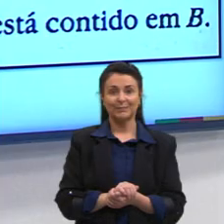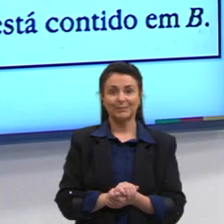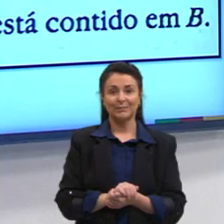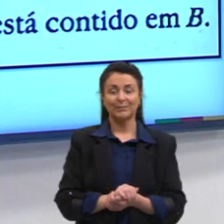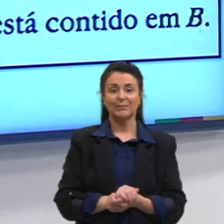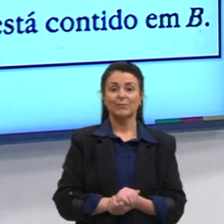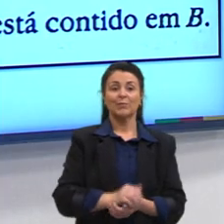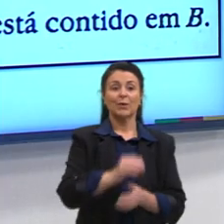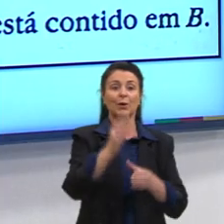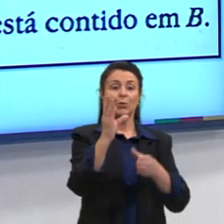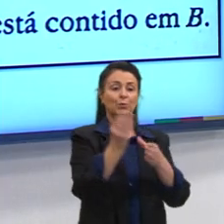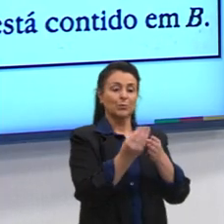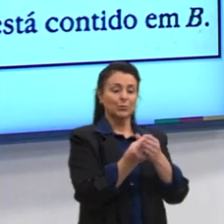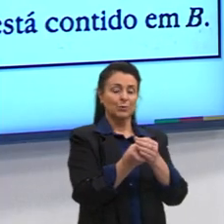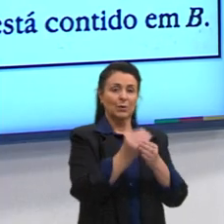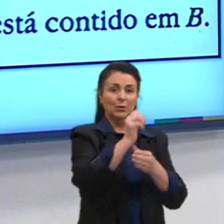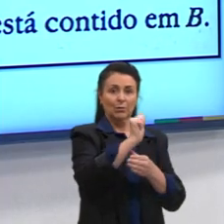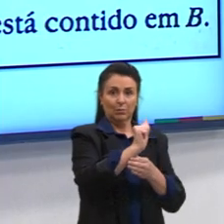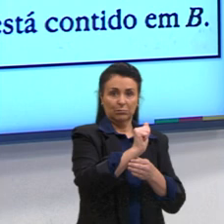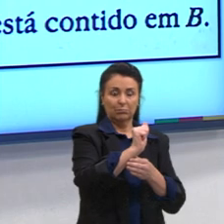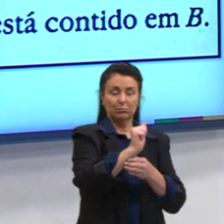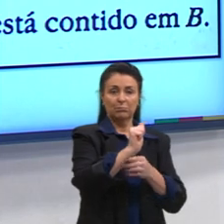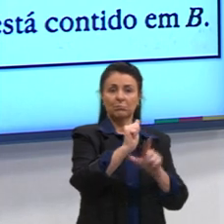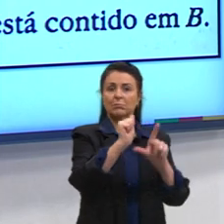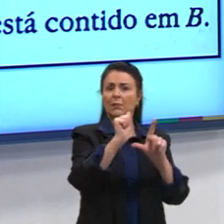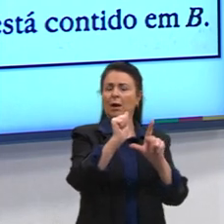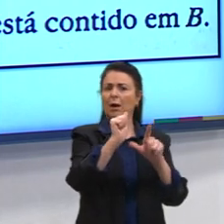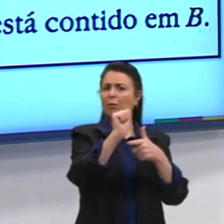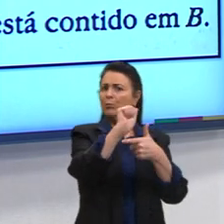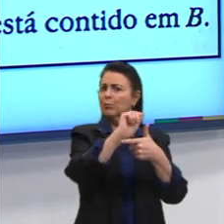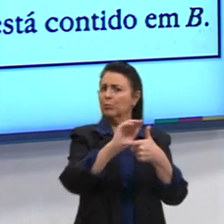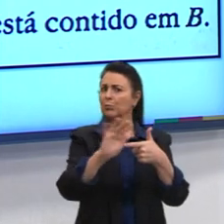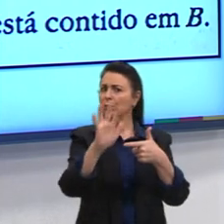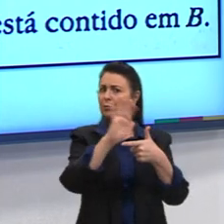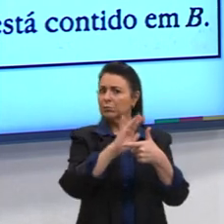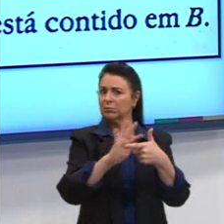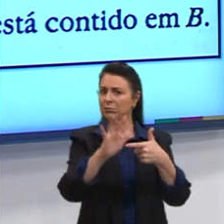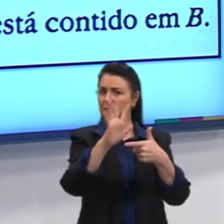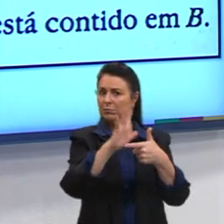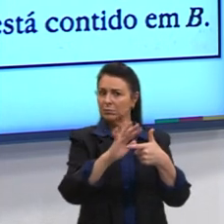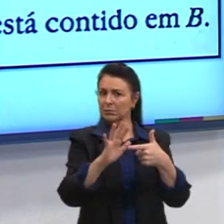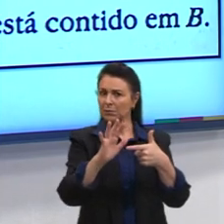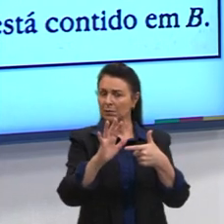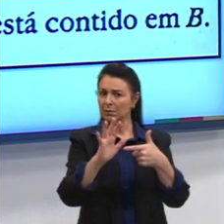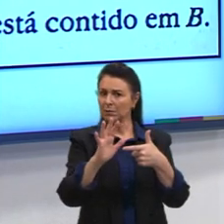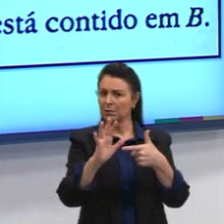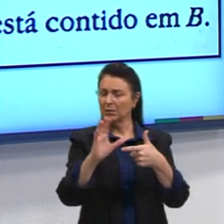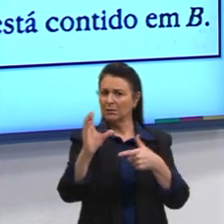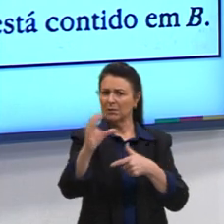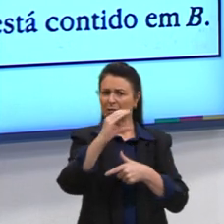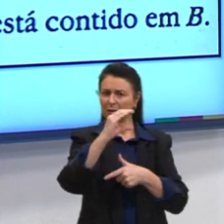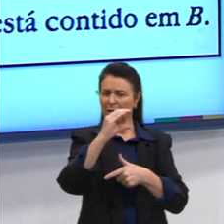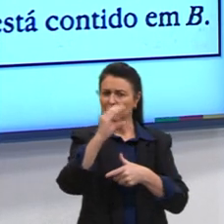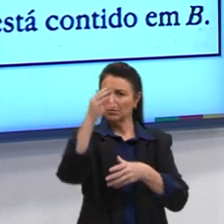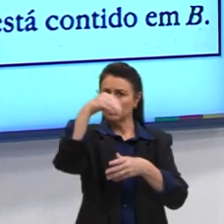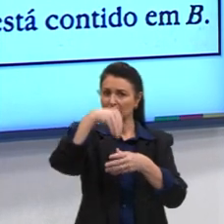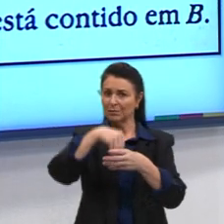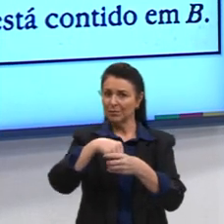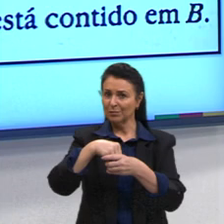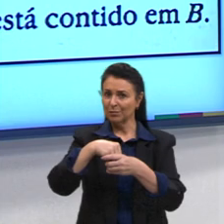e o conjunto A é todo o alfabeto todo alfabeto está contido não está contido